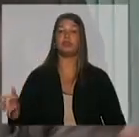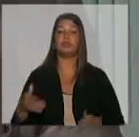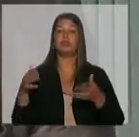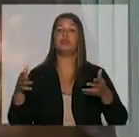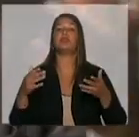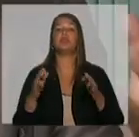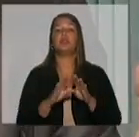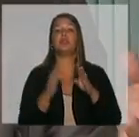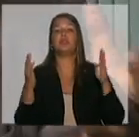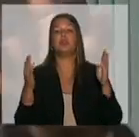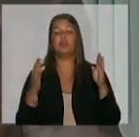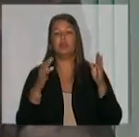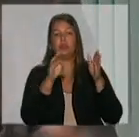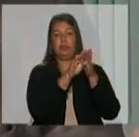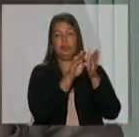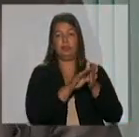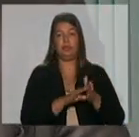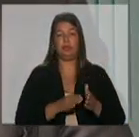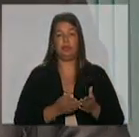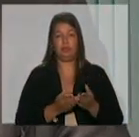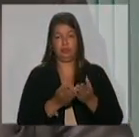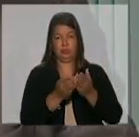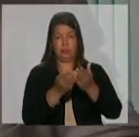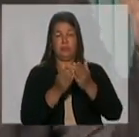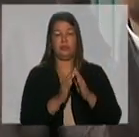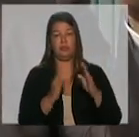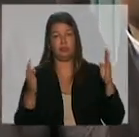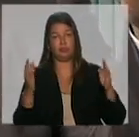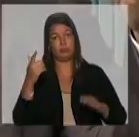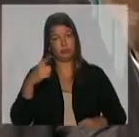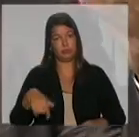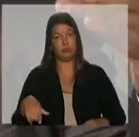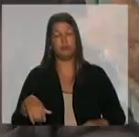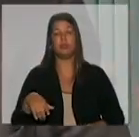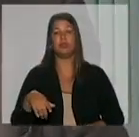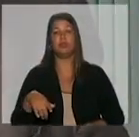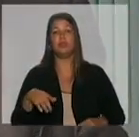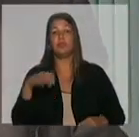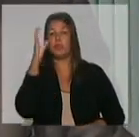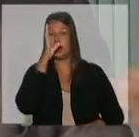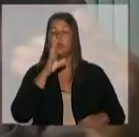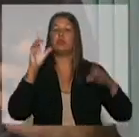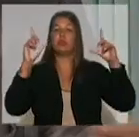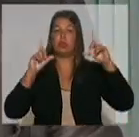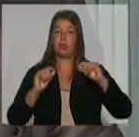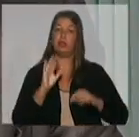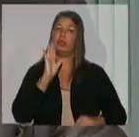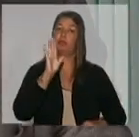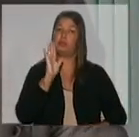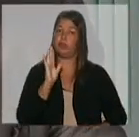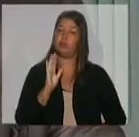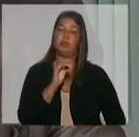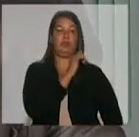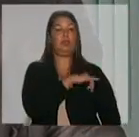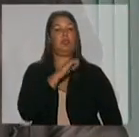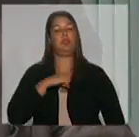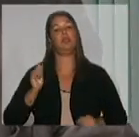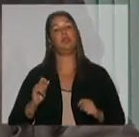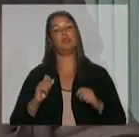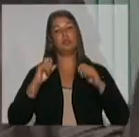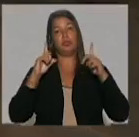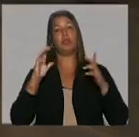incentivou essa reabertura desses estaleiros. Então, cai no Brasil, mas no Rio sobe até